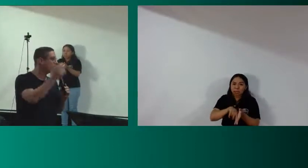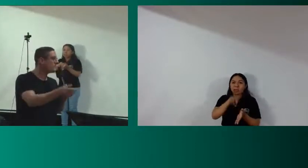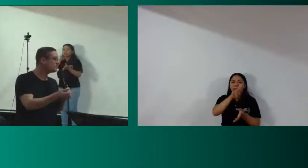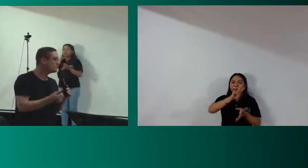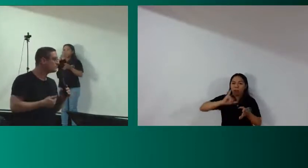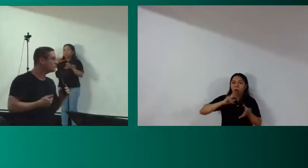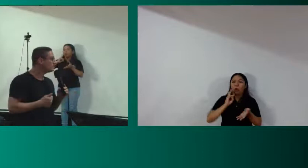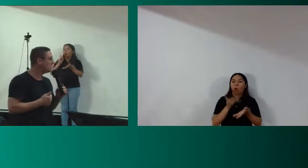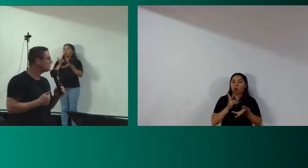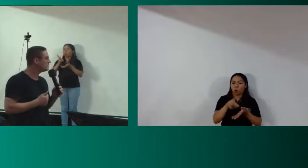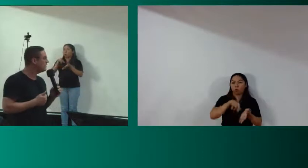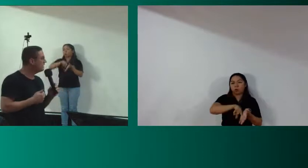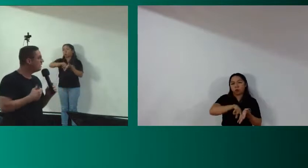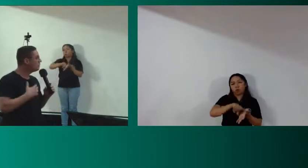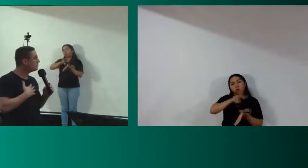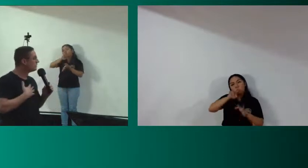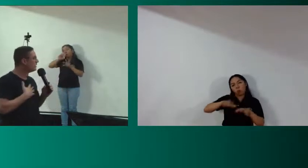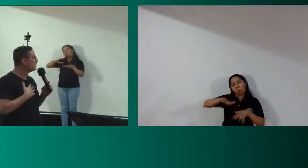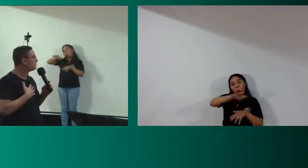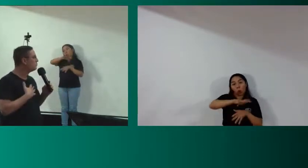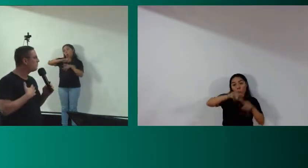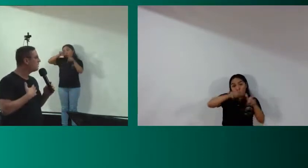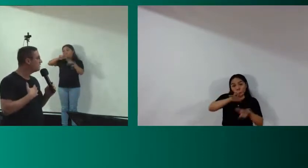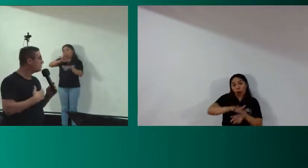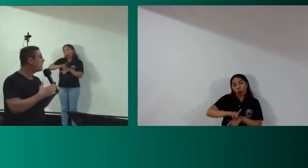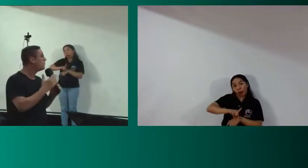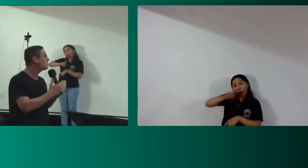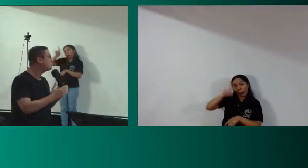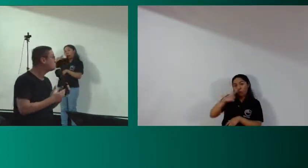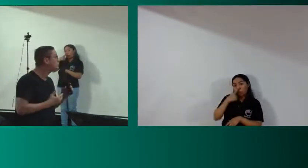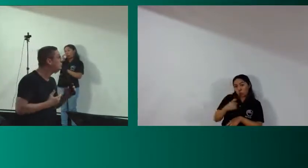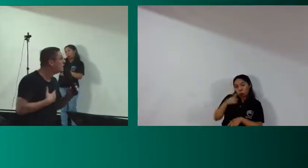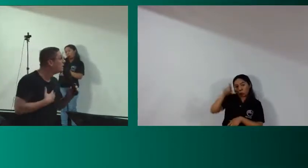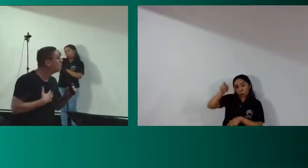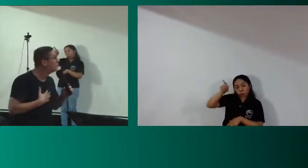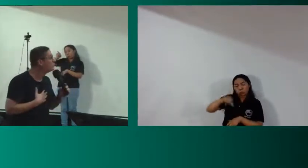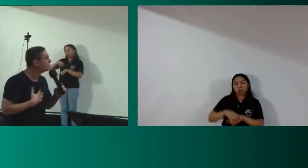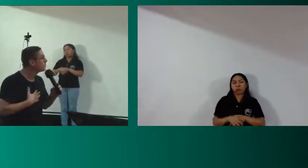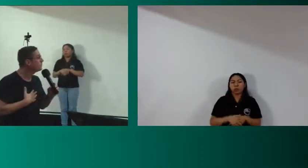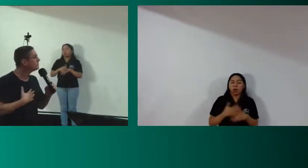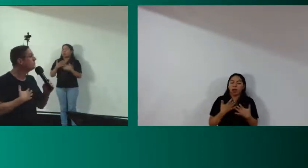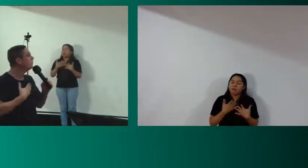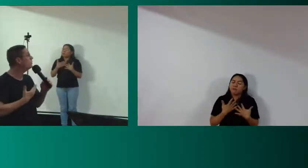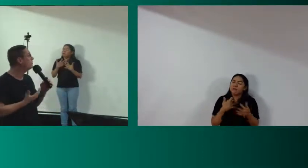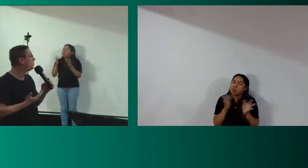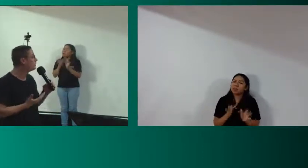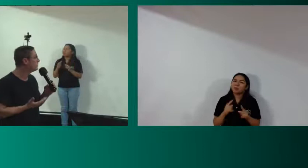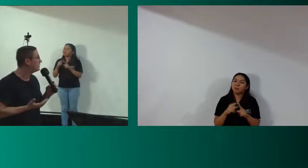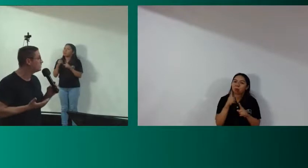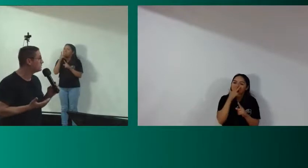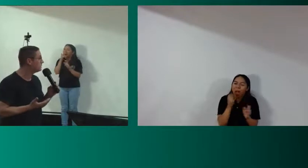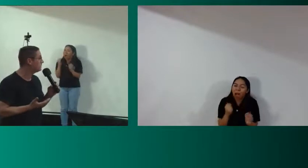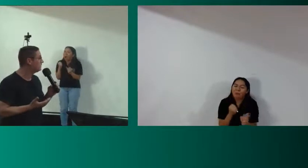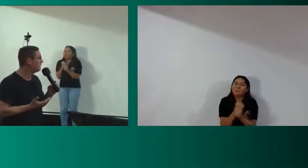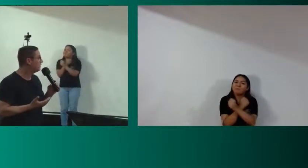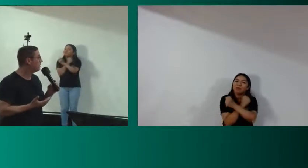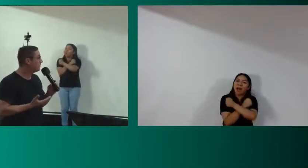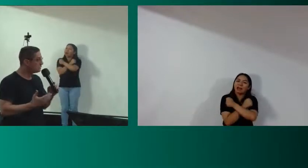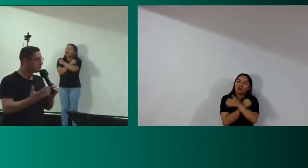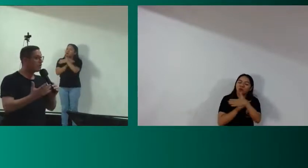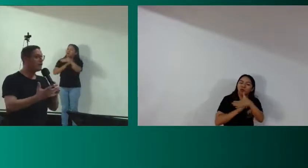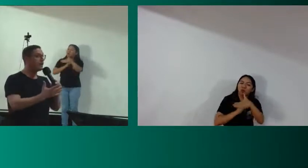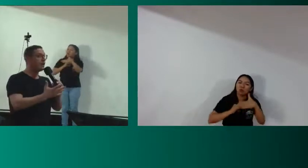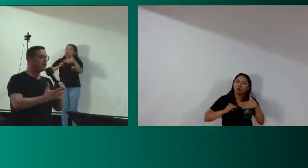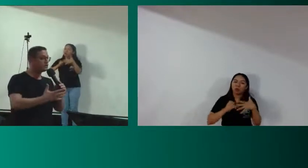Jangurussu a experiência das cozinhas e muito feliz porque isso é um abraço institucional isso é muito importante